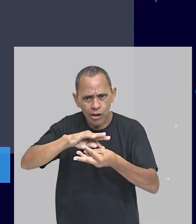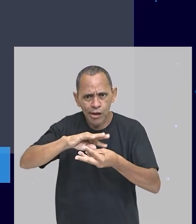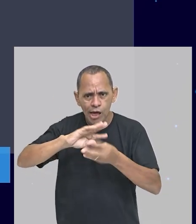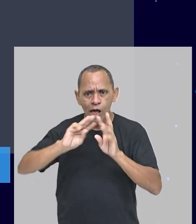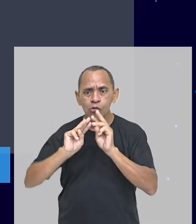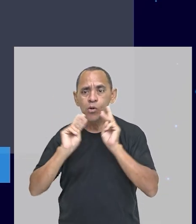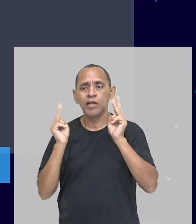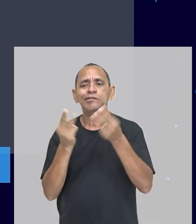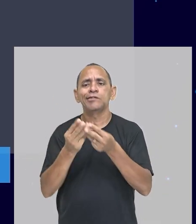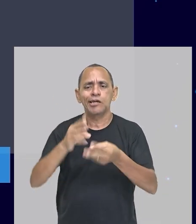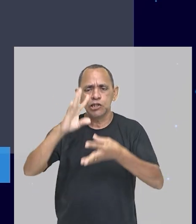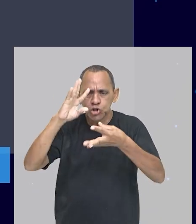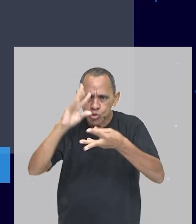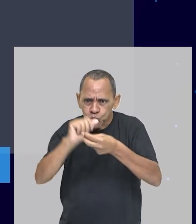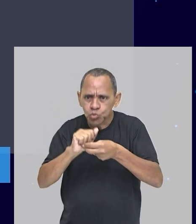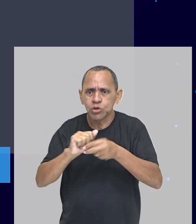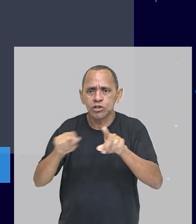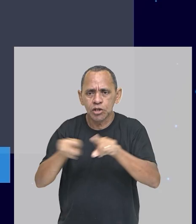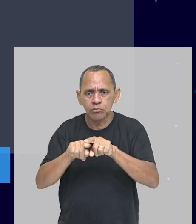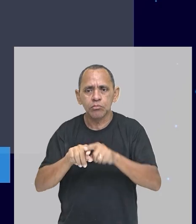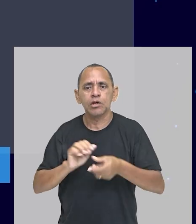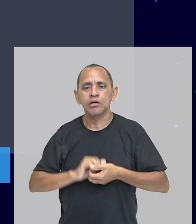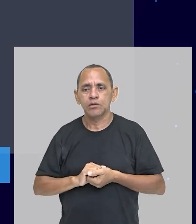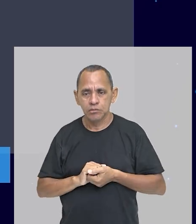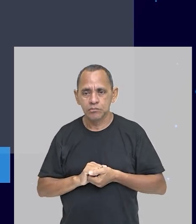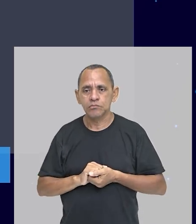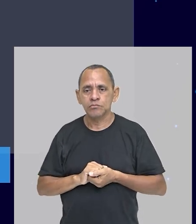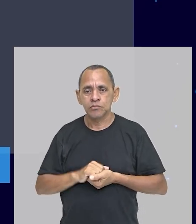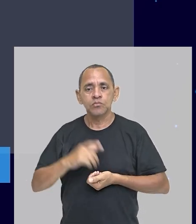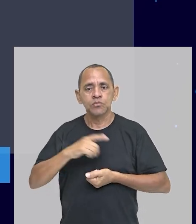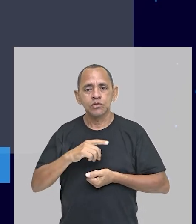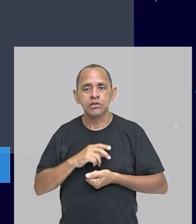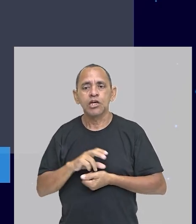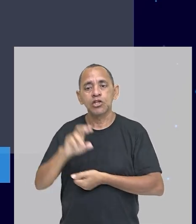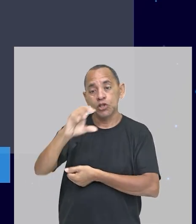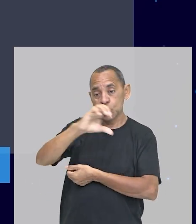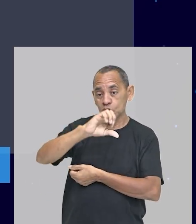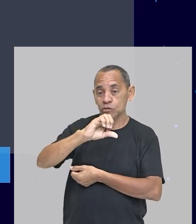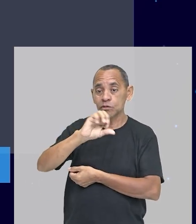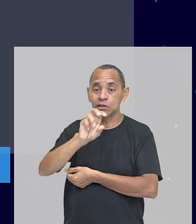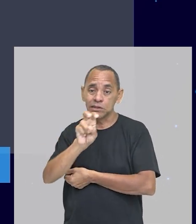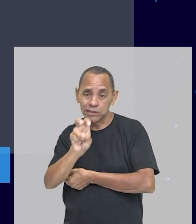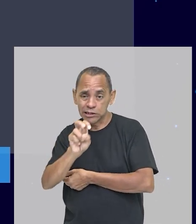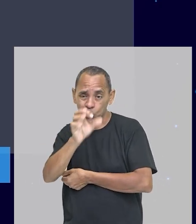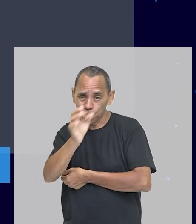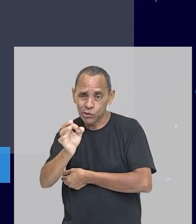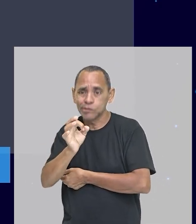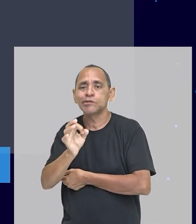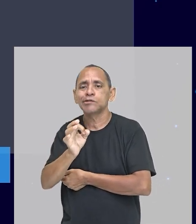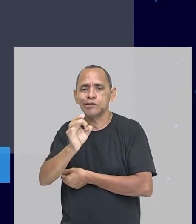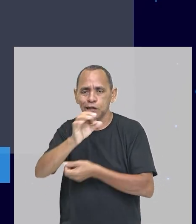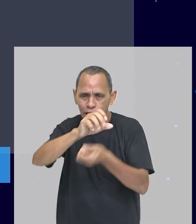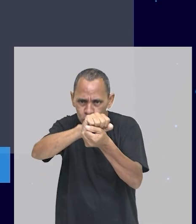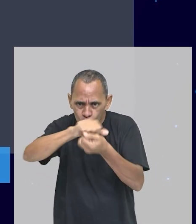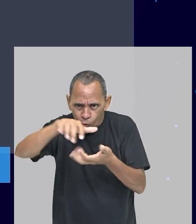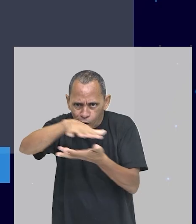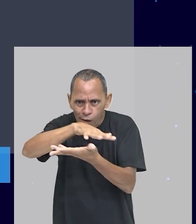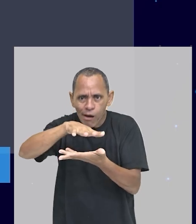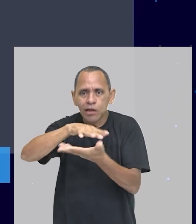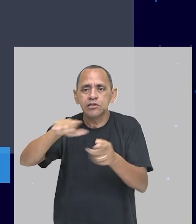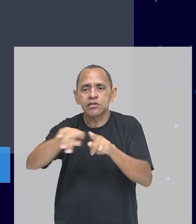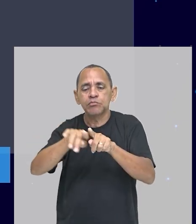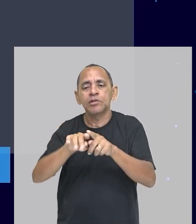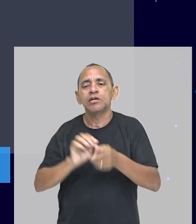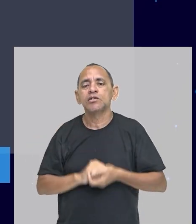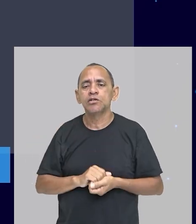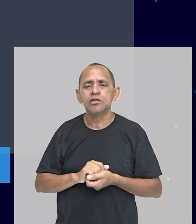escura compõem cerca de 95% do universo. A real